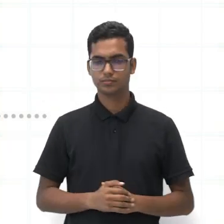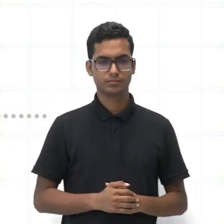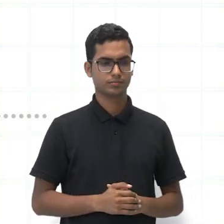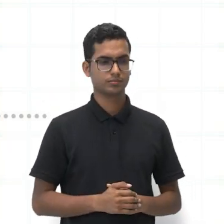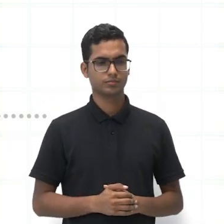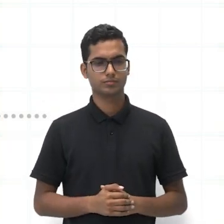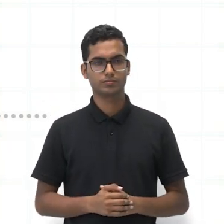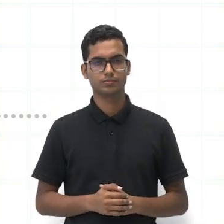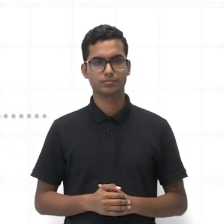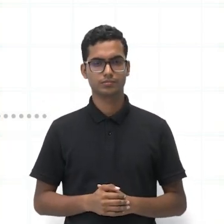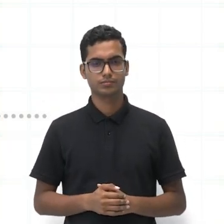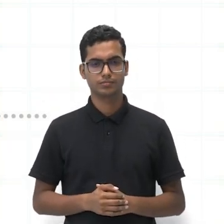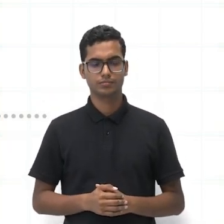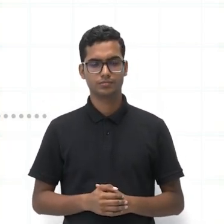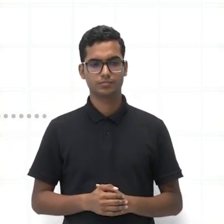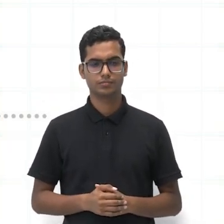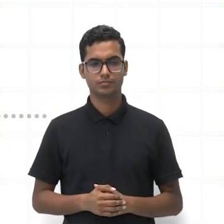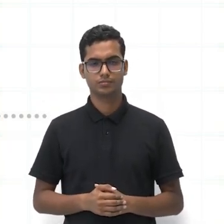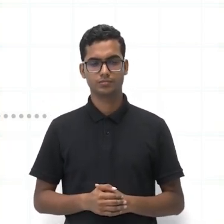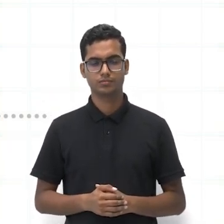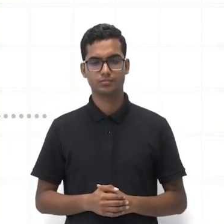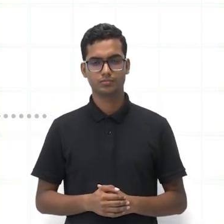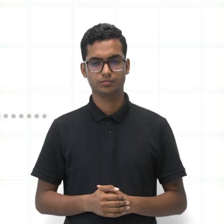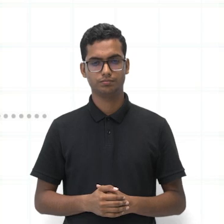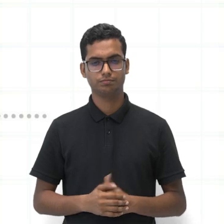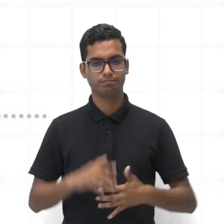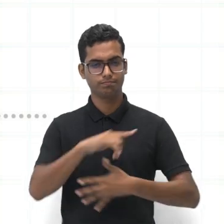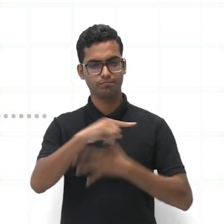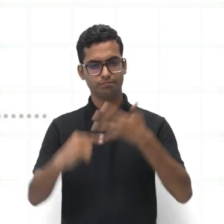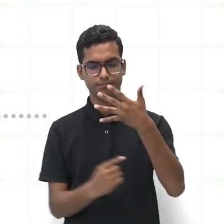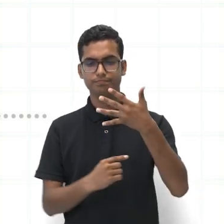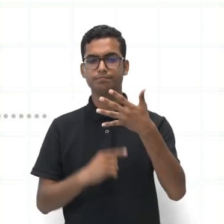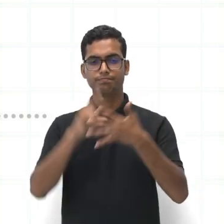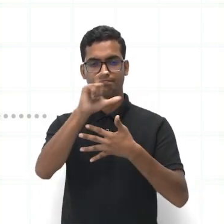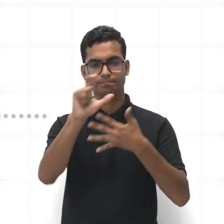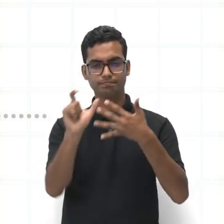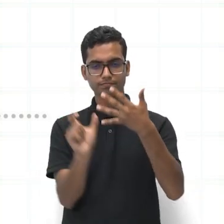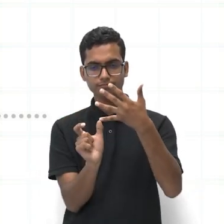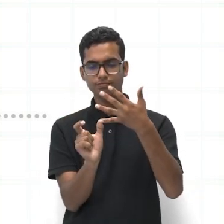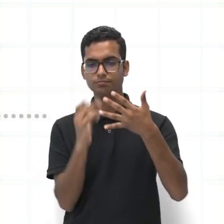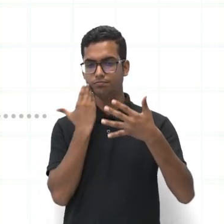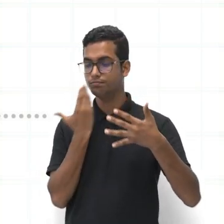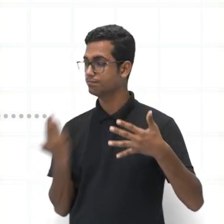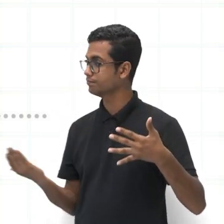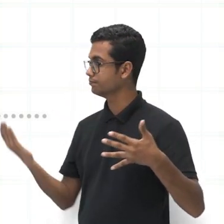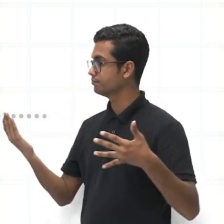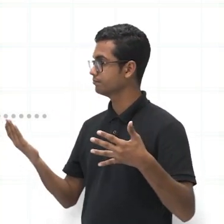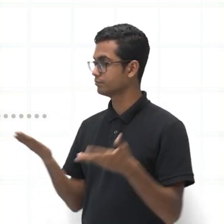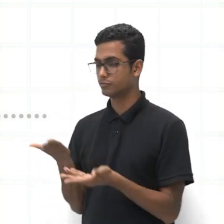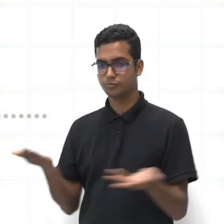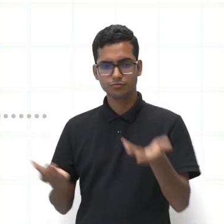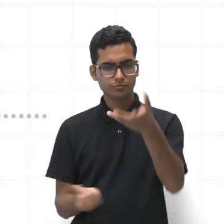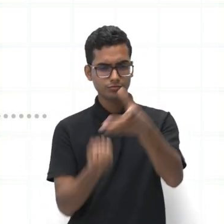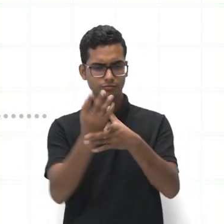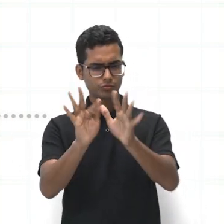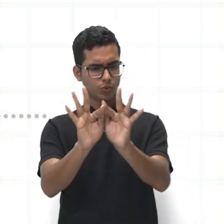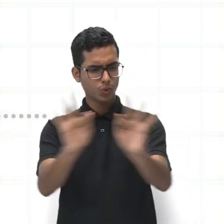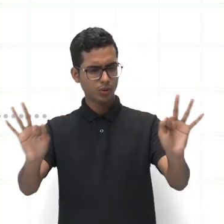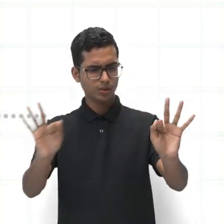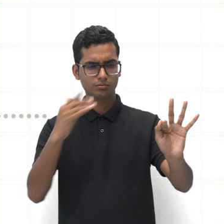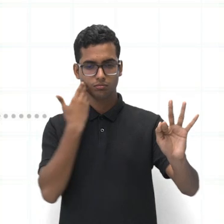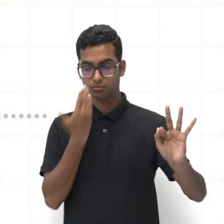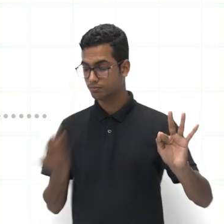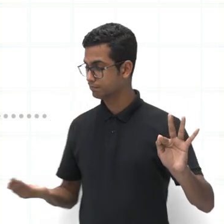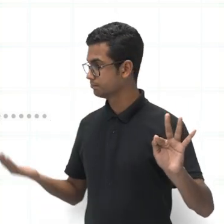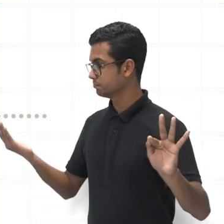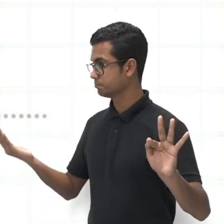day. Tudo isso, né? De palavras, tá? E agora, para formar uma frase